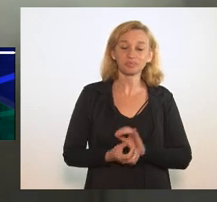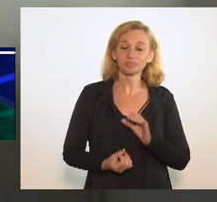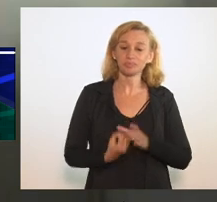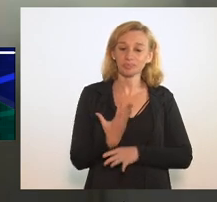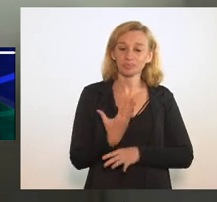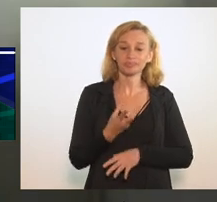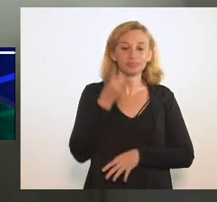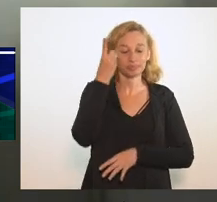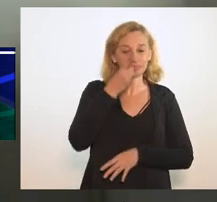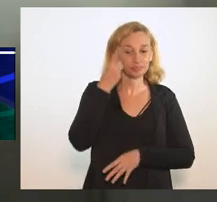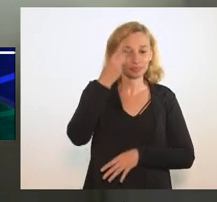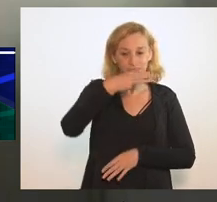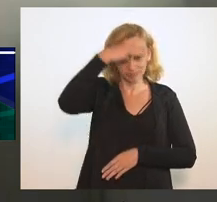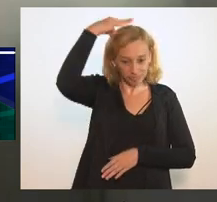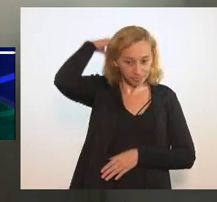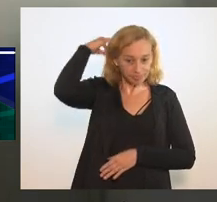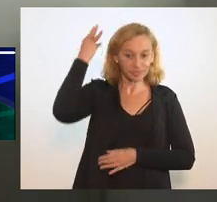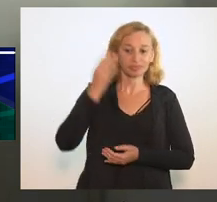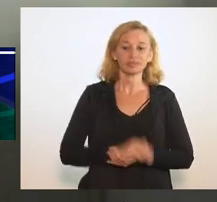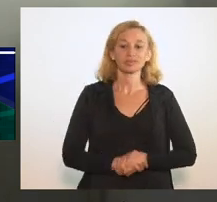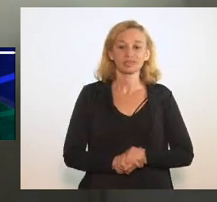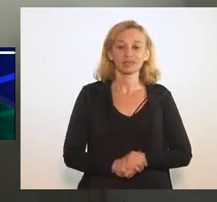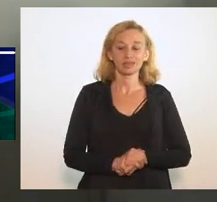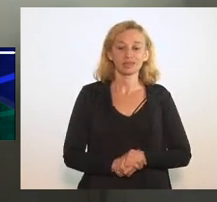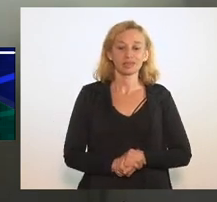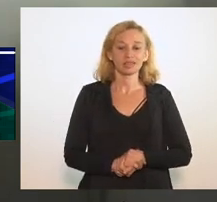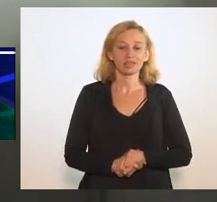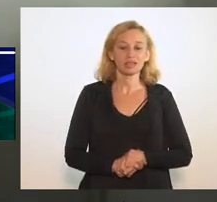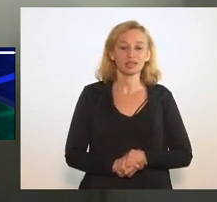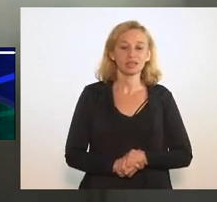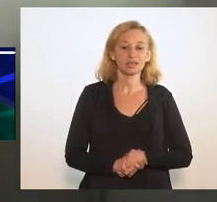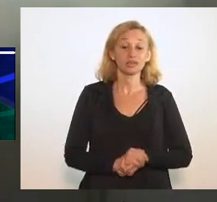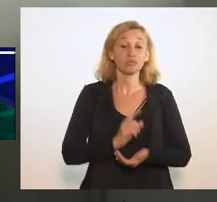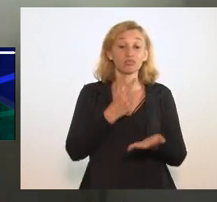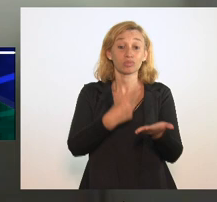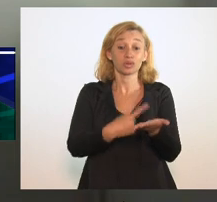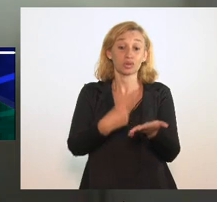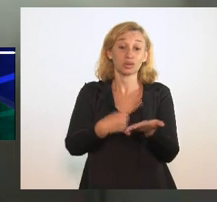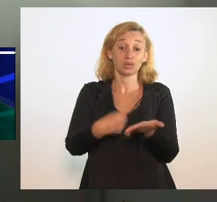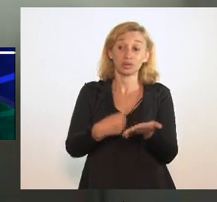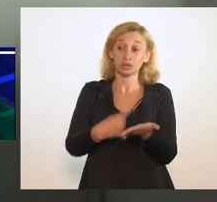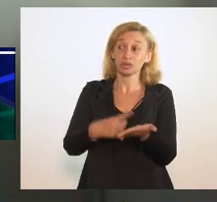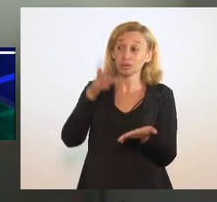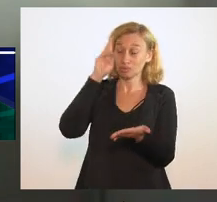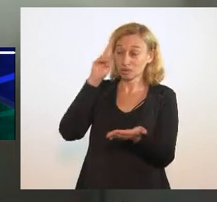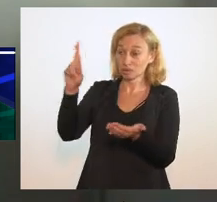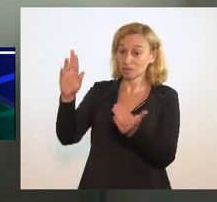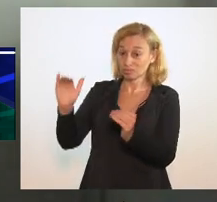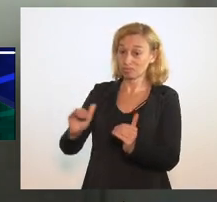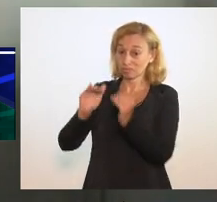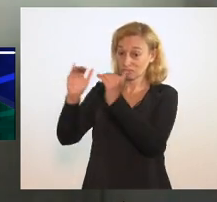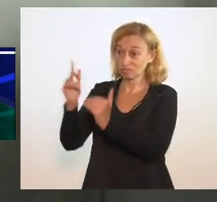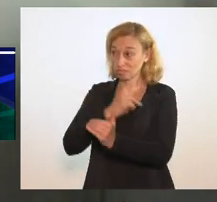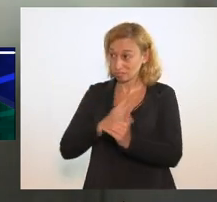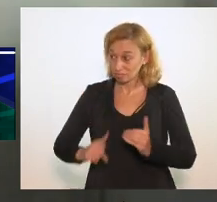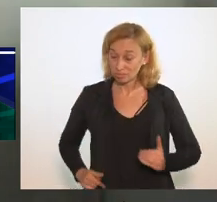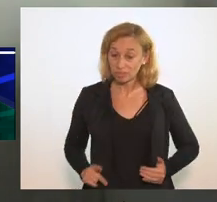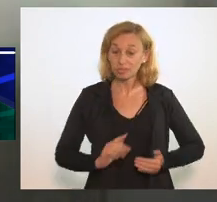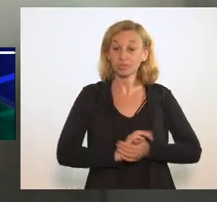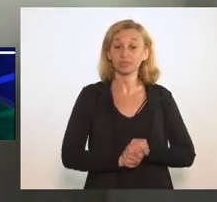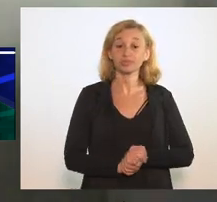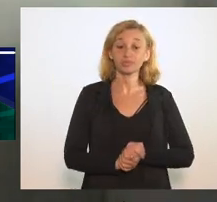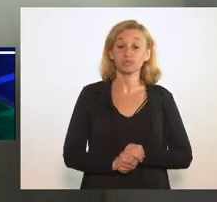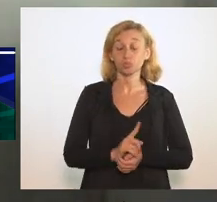produzida pelo deputado Márcio Pacheco, em comum acordo com Vossa Excelência. Porque